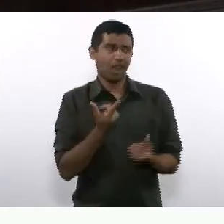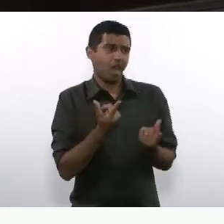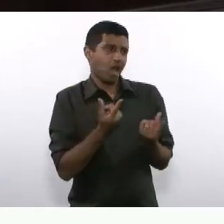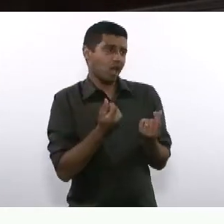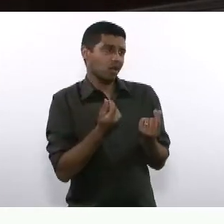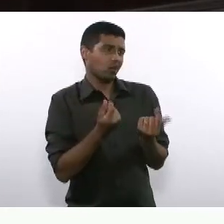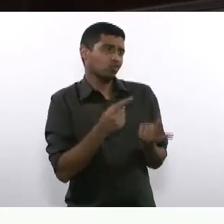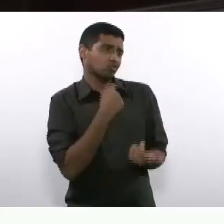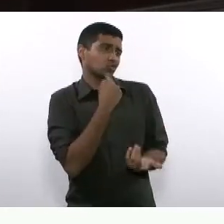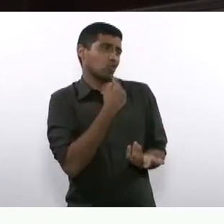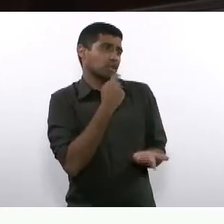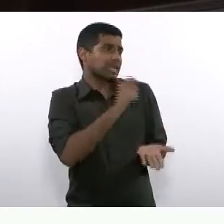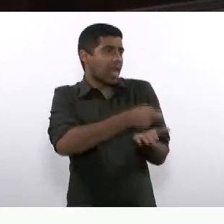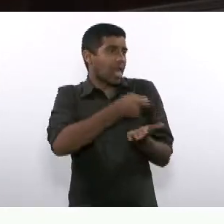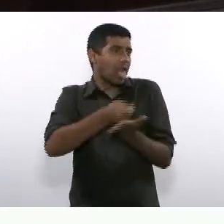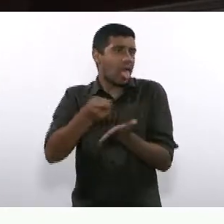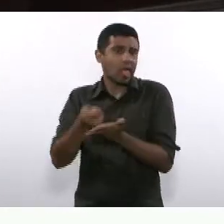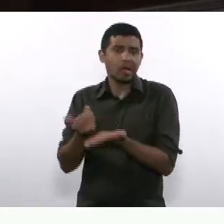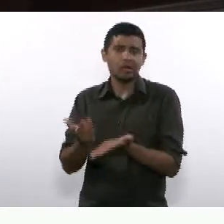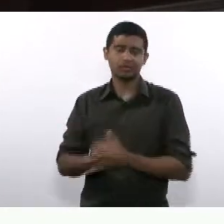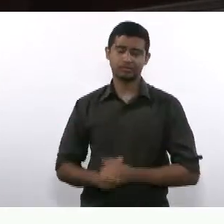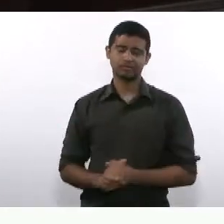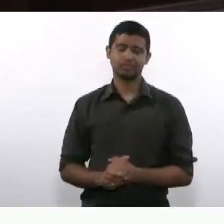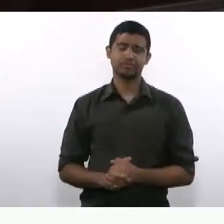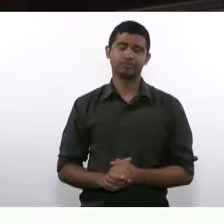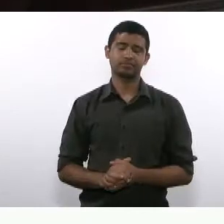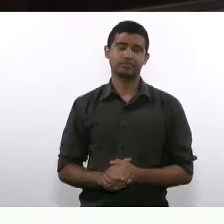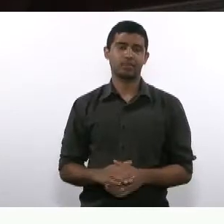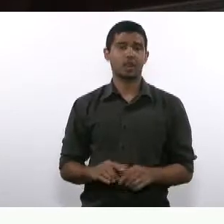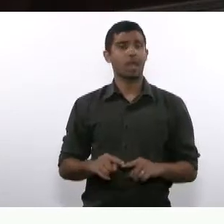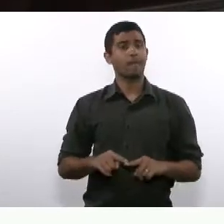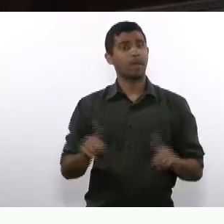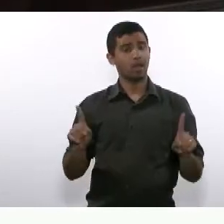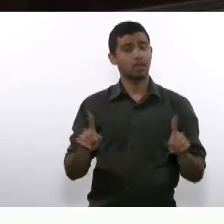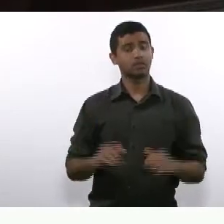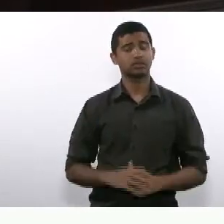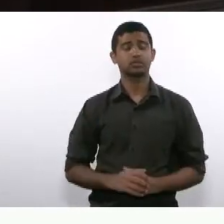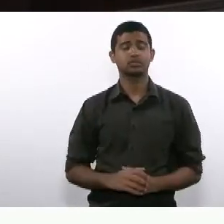insuficientes. Né? Mas